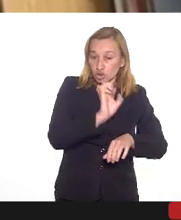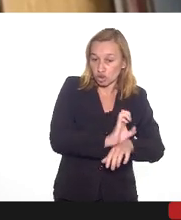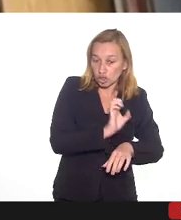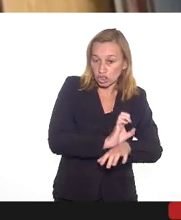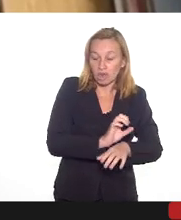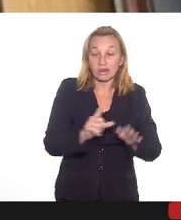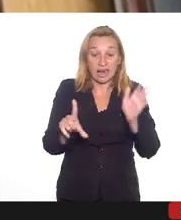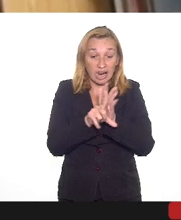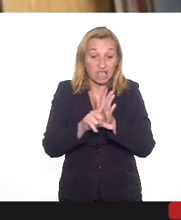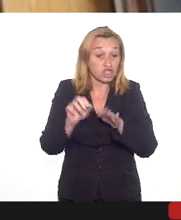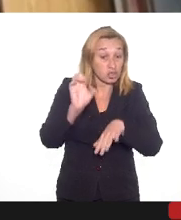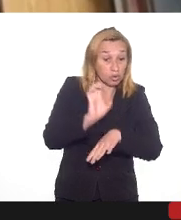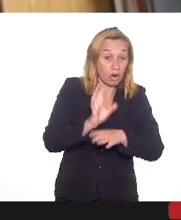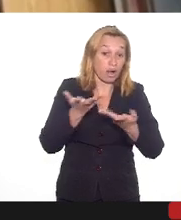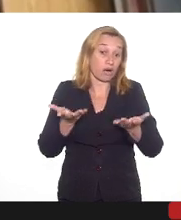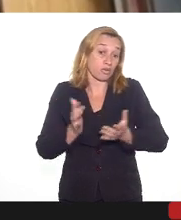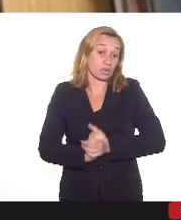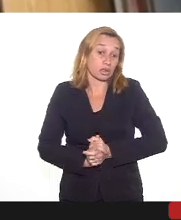lei estadual,